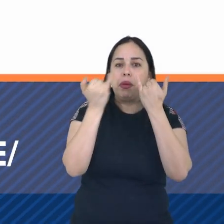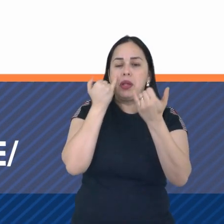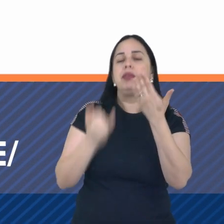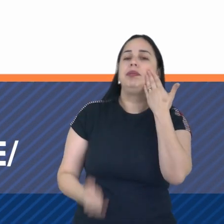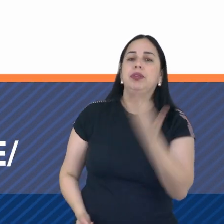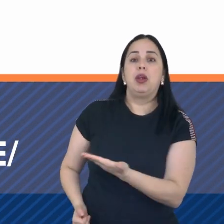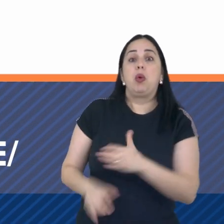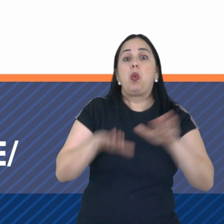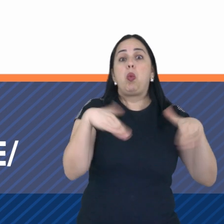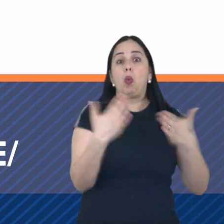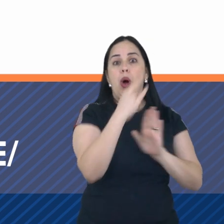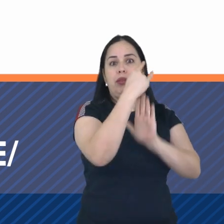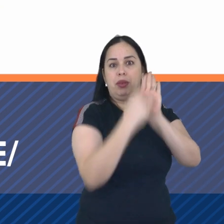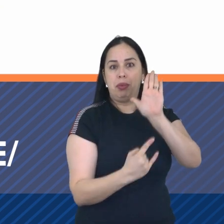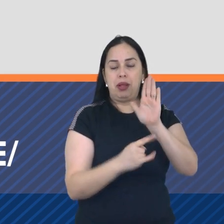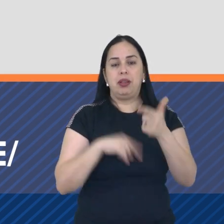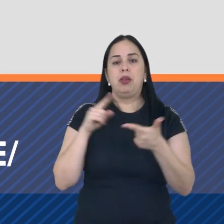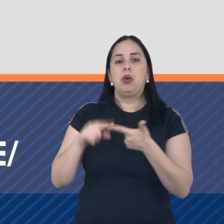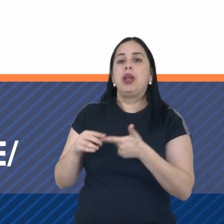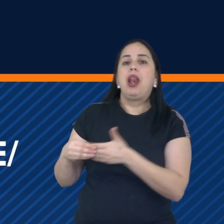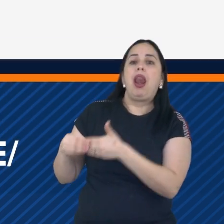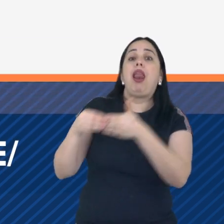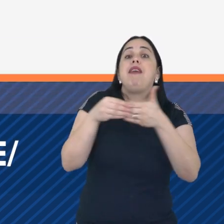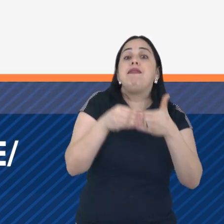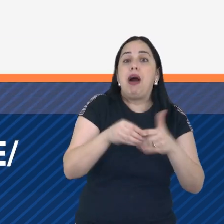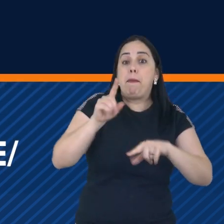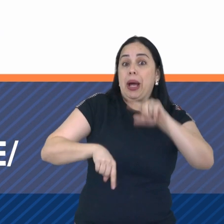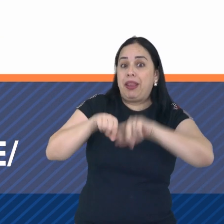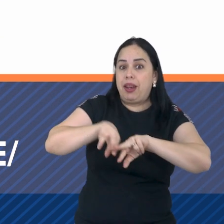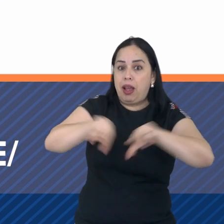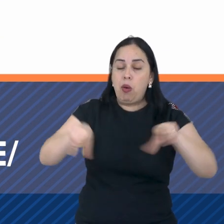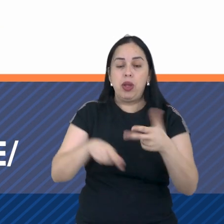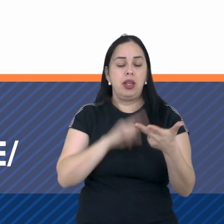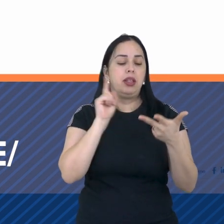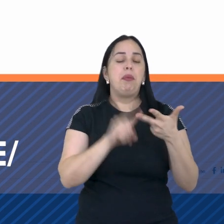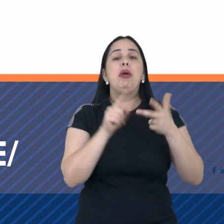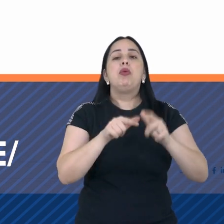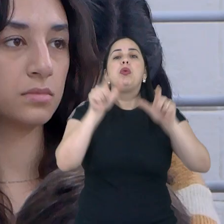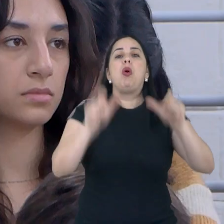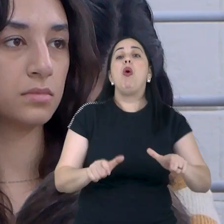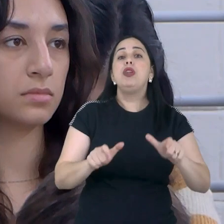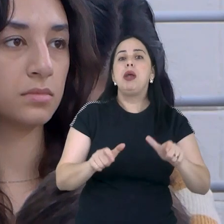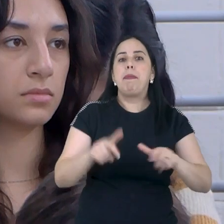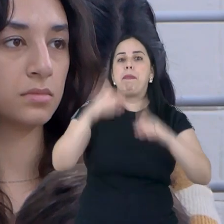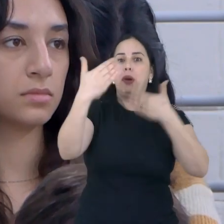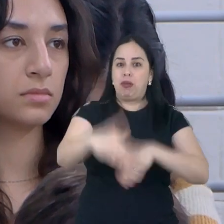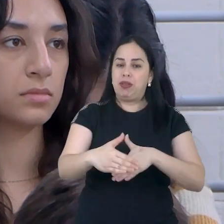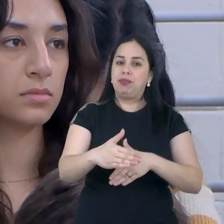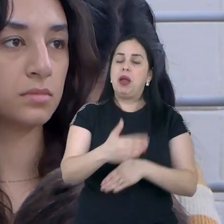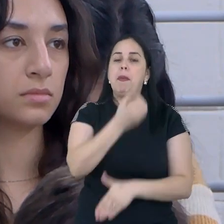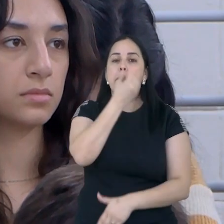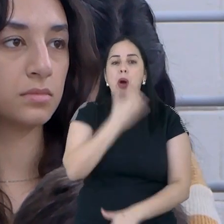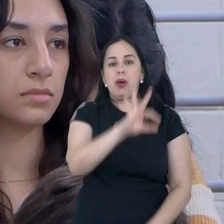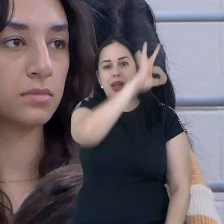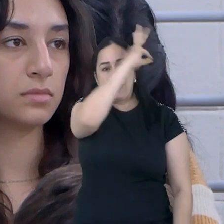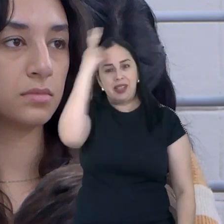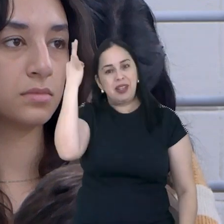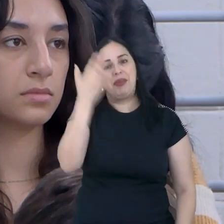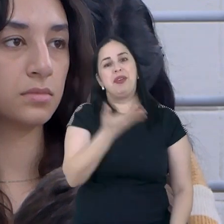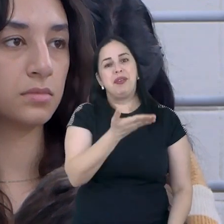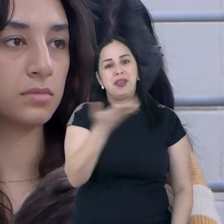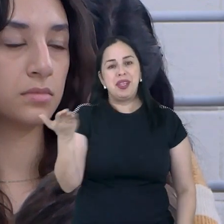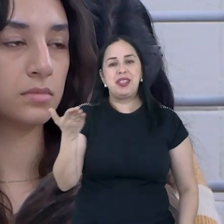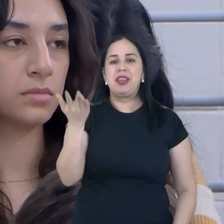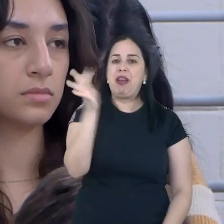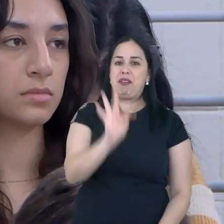acessar informações como documentação, material que pode ser levado e o local da prova. No mais, sucesso para os